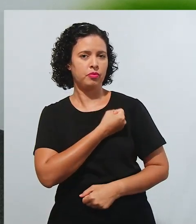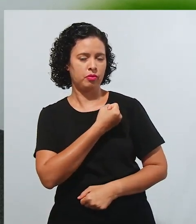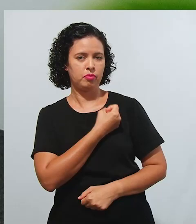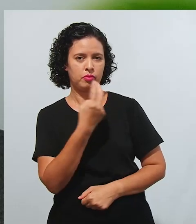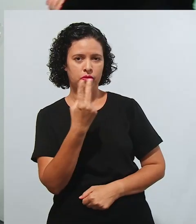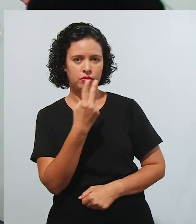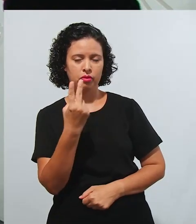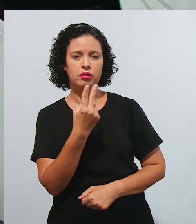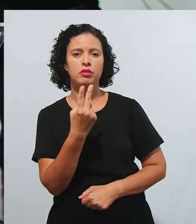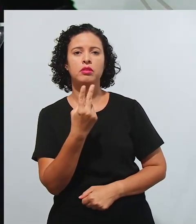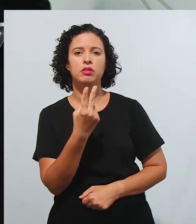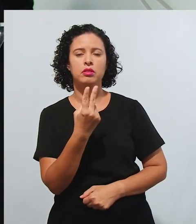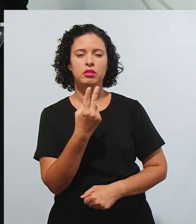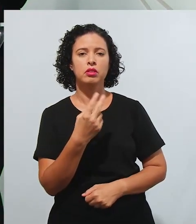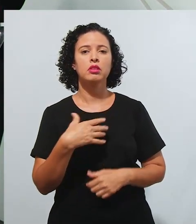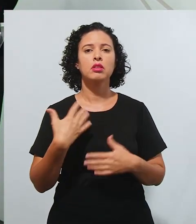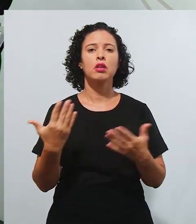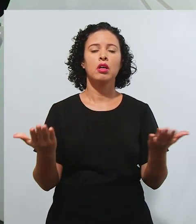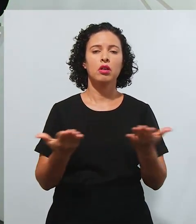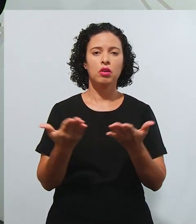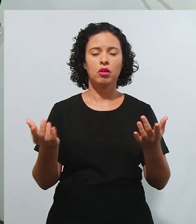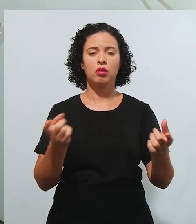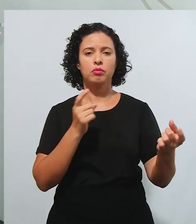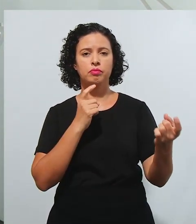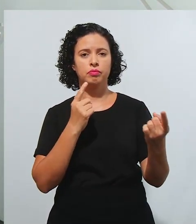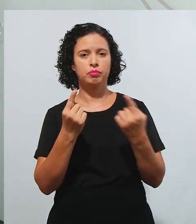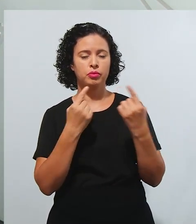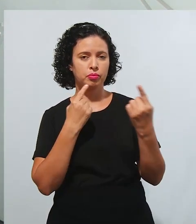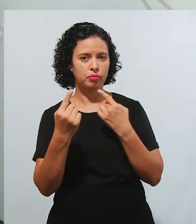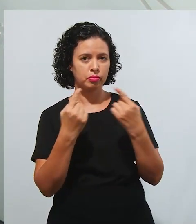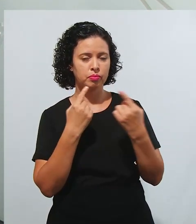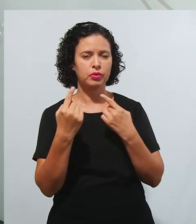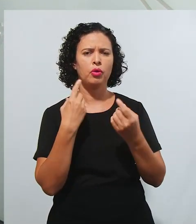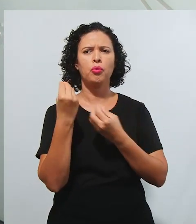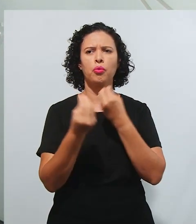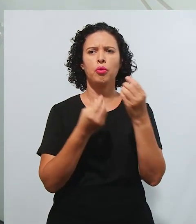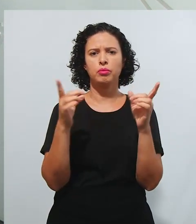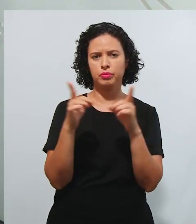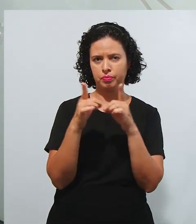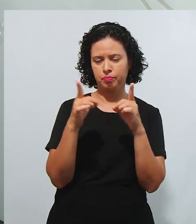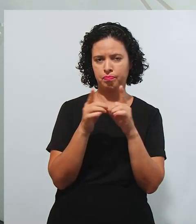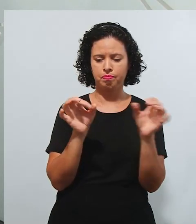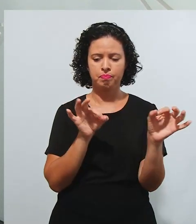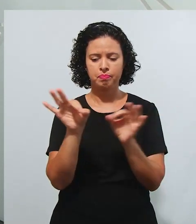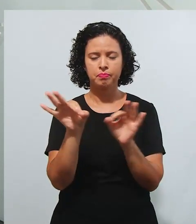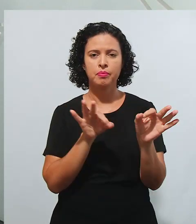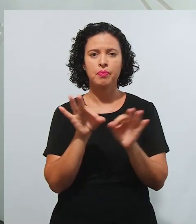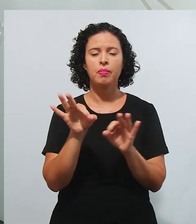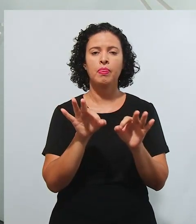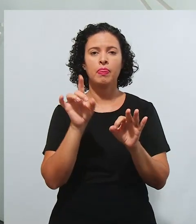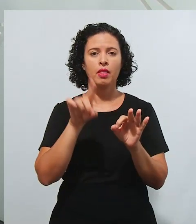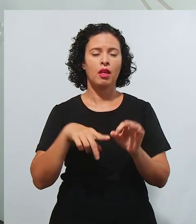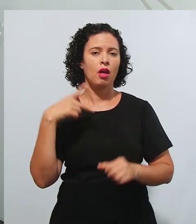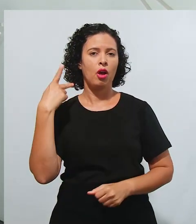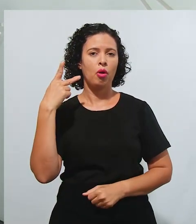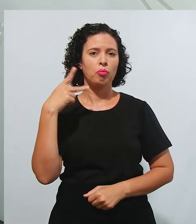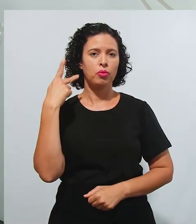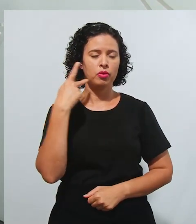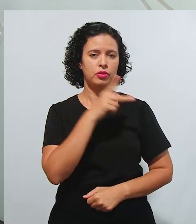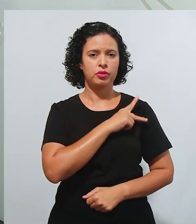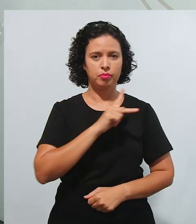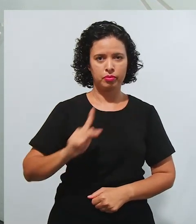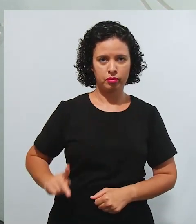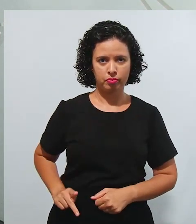2. Nessa aula, nós vamos tentar discutir o passo a passo da dinâmica de elaboração e implementação de uma política